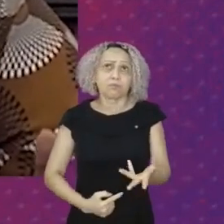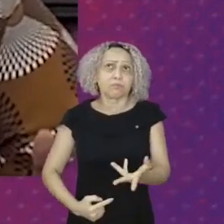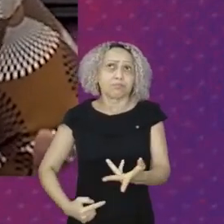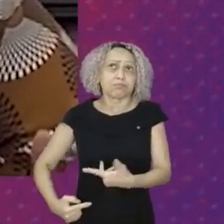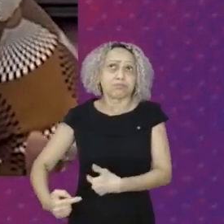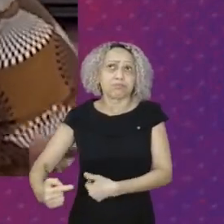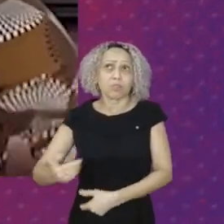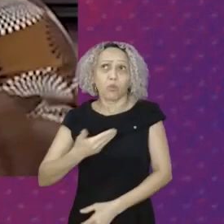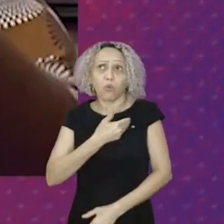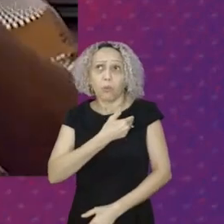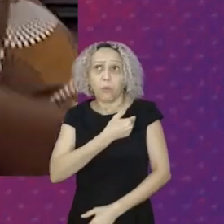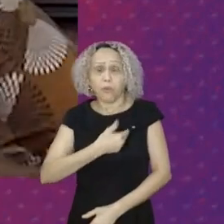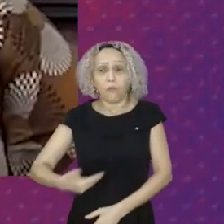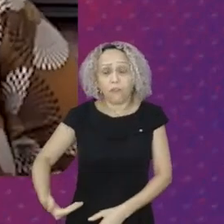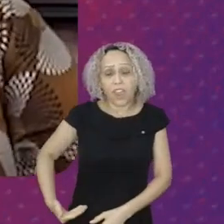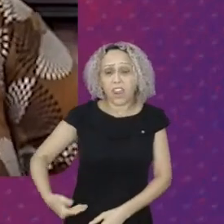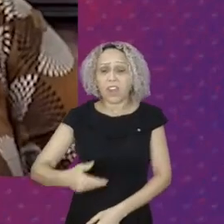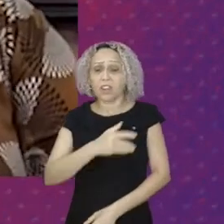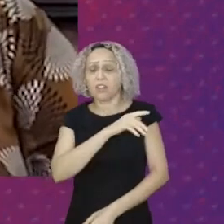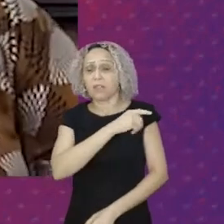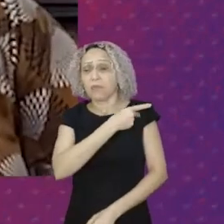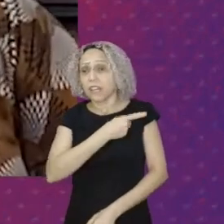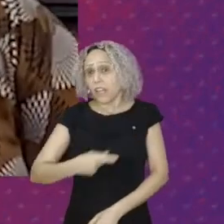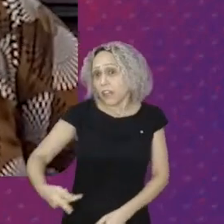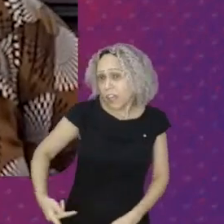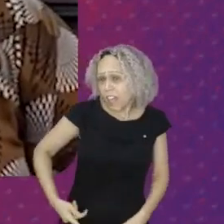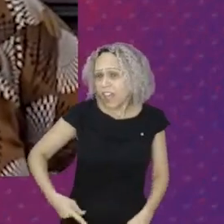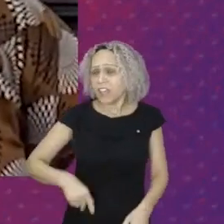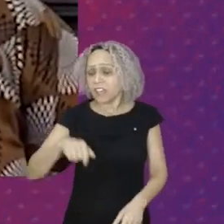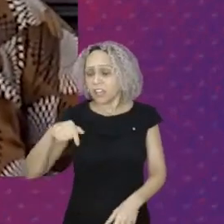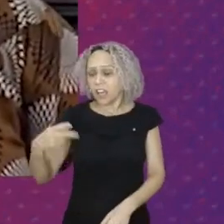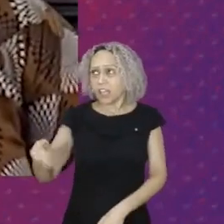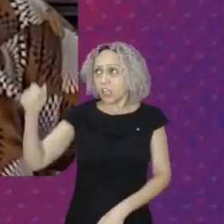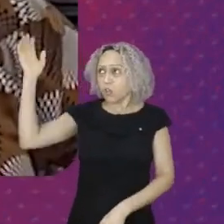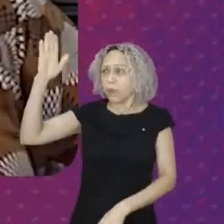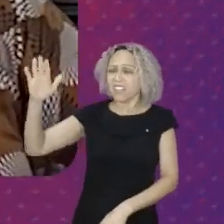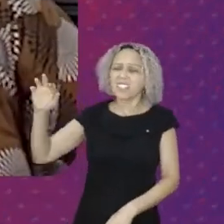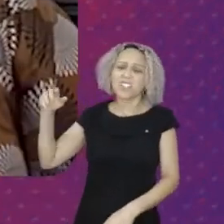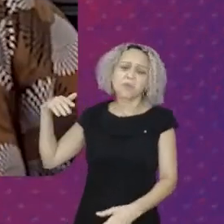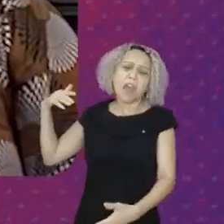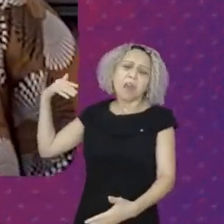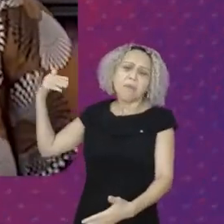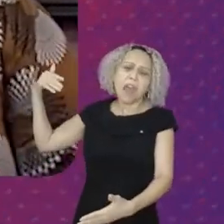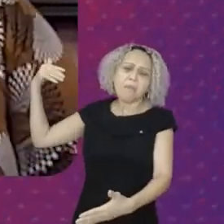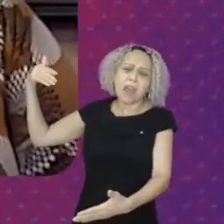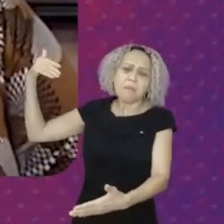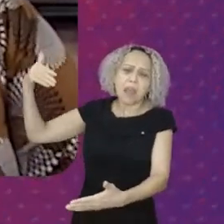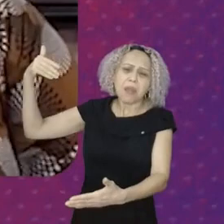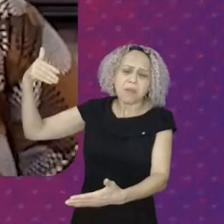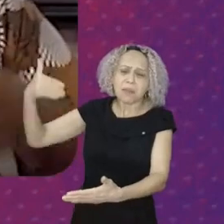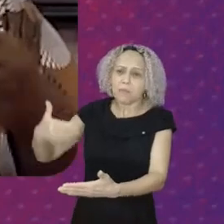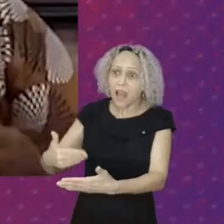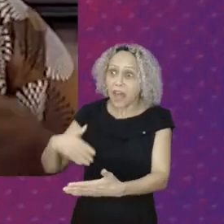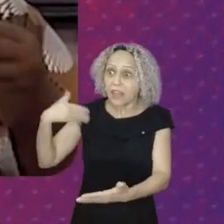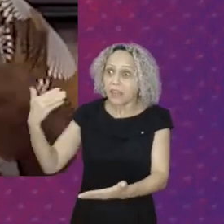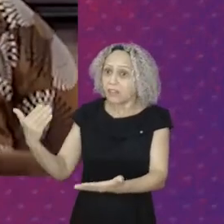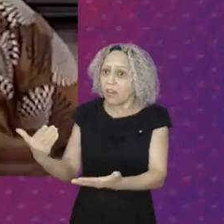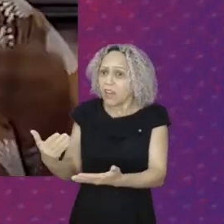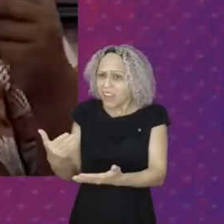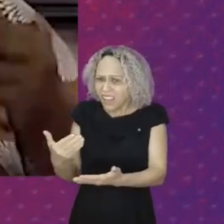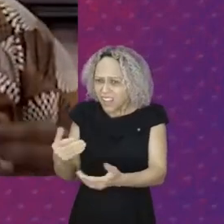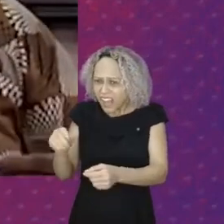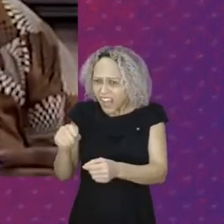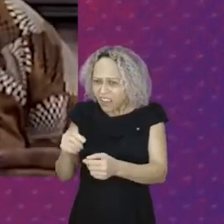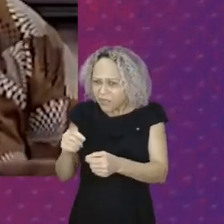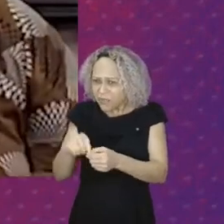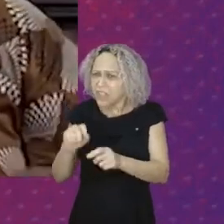Nada. Por quê? Aí a gente fala de racismo estrutural. Né? O que é o racismo estrutural? A sociedade brasileira